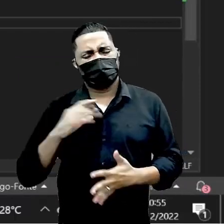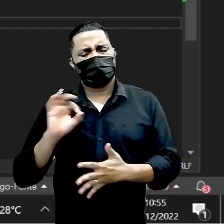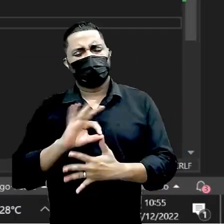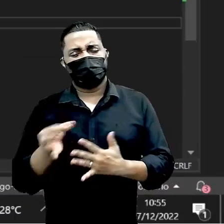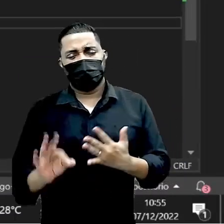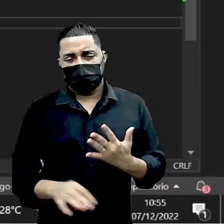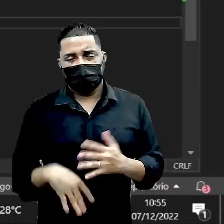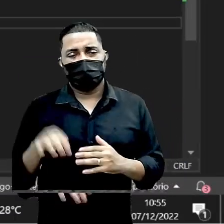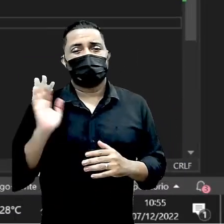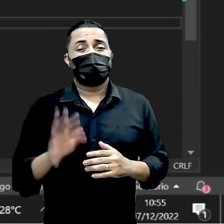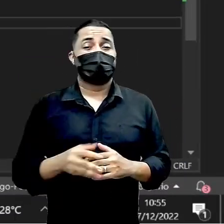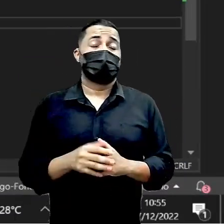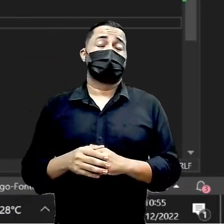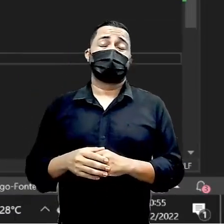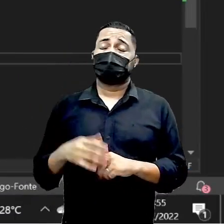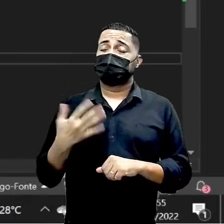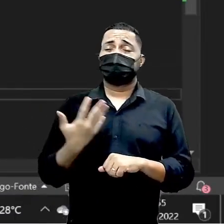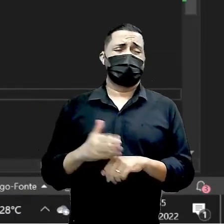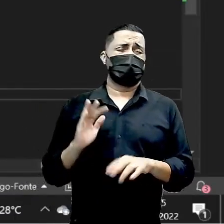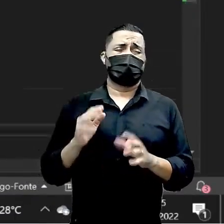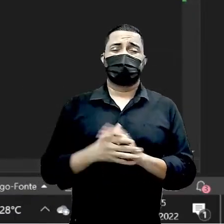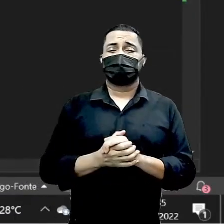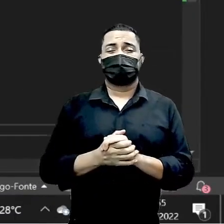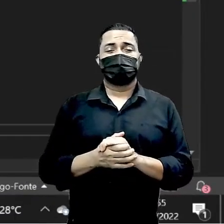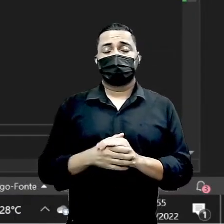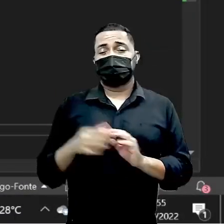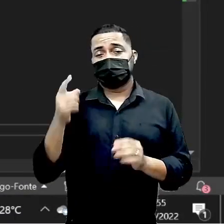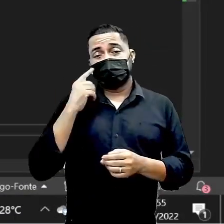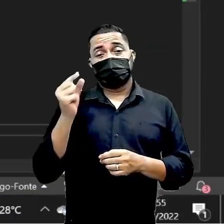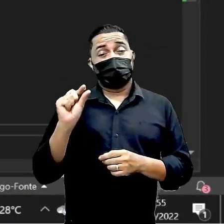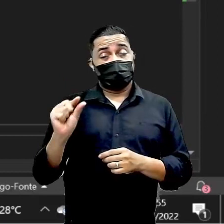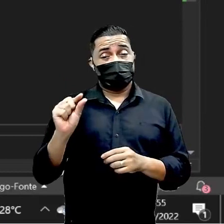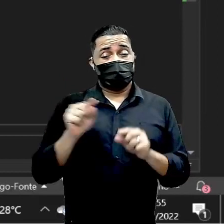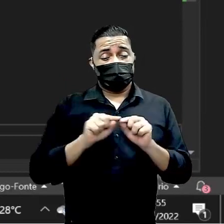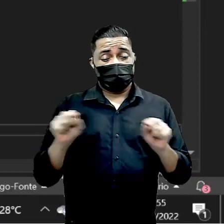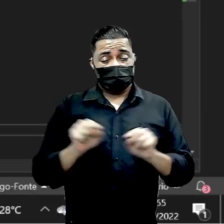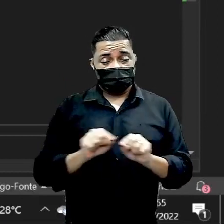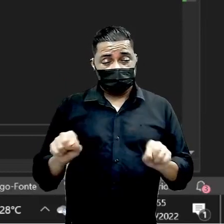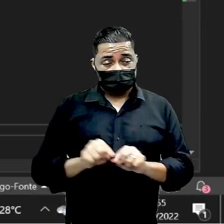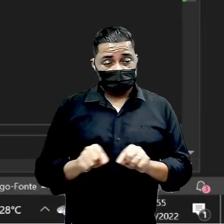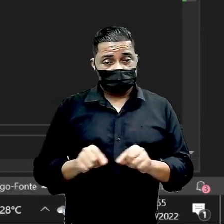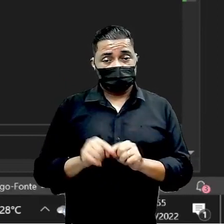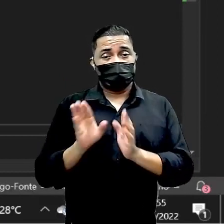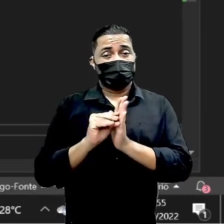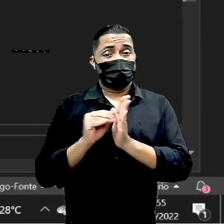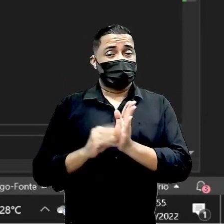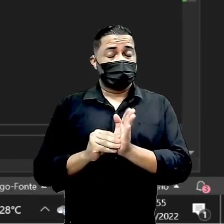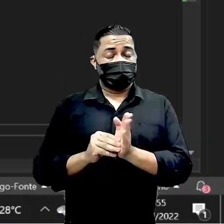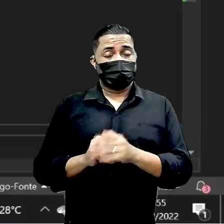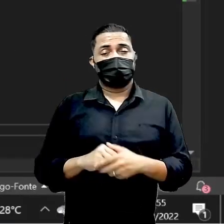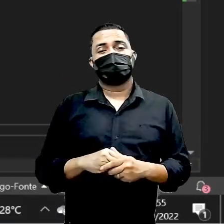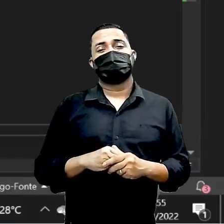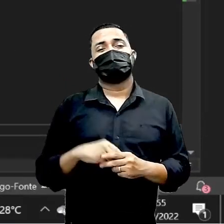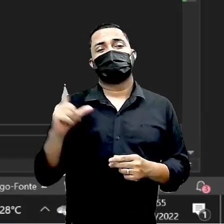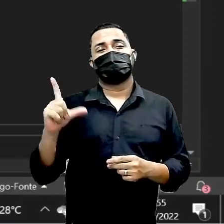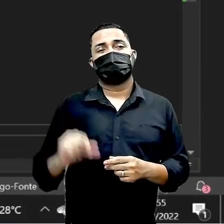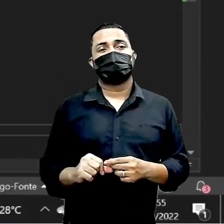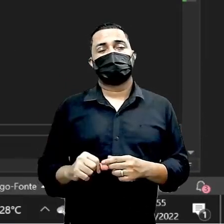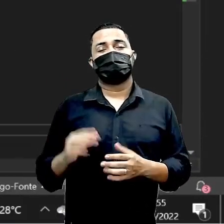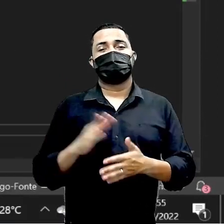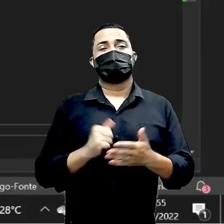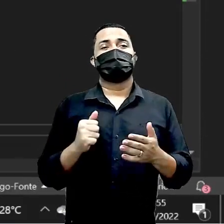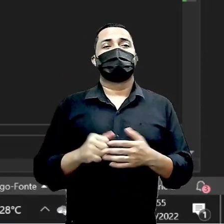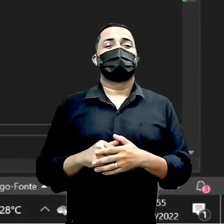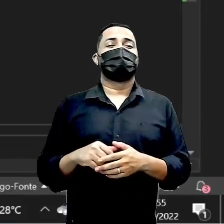pelo engine, né? Ou seja, é muito prático. Você vê aqui, ó, com poucas linhas de código, menos de 10 linhas de códigos aí, tirando os if e